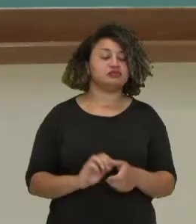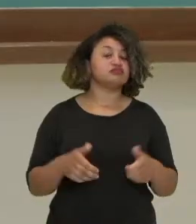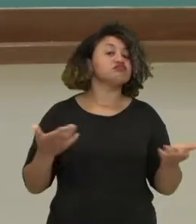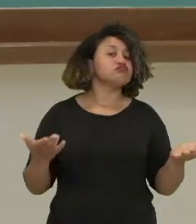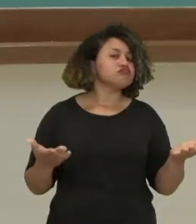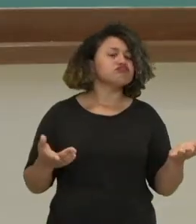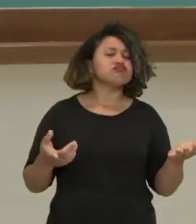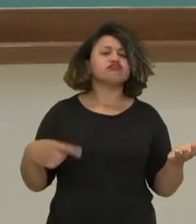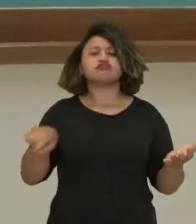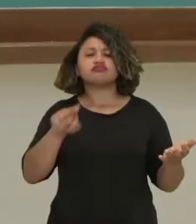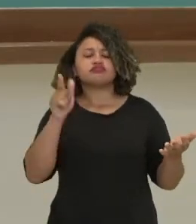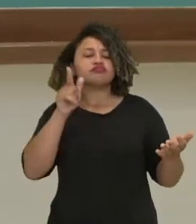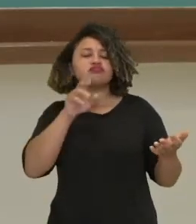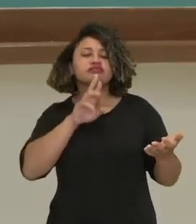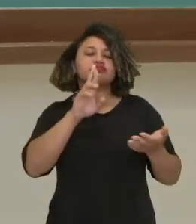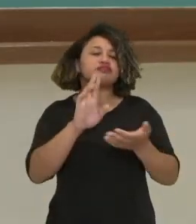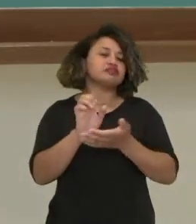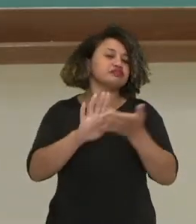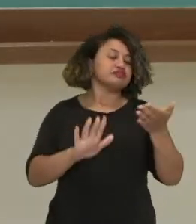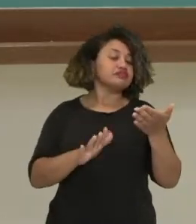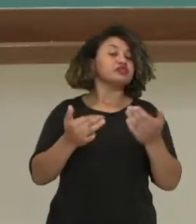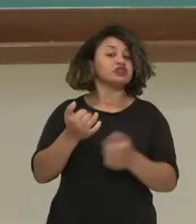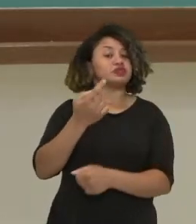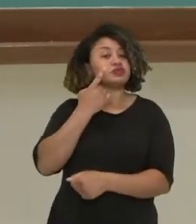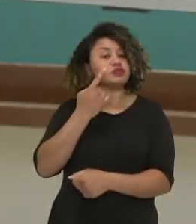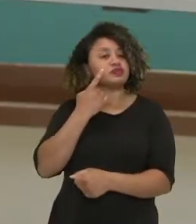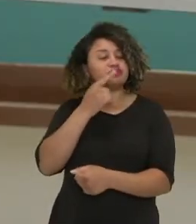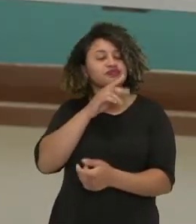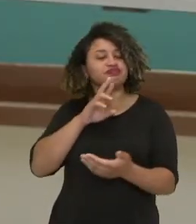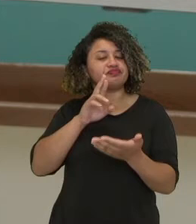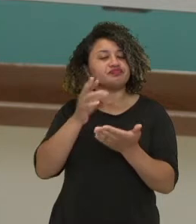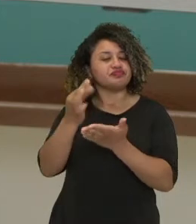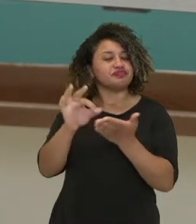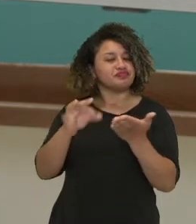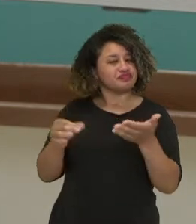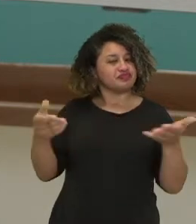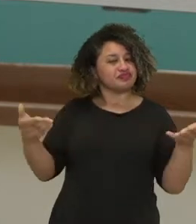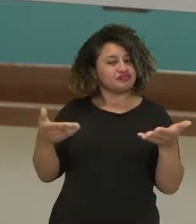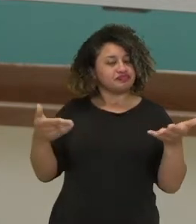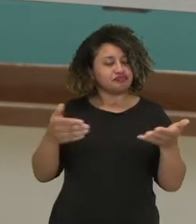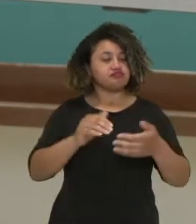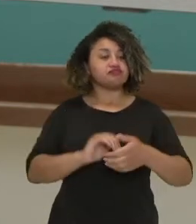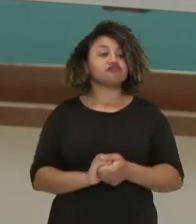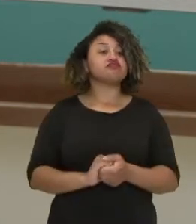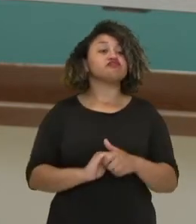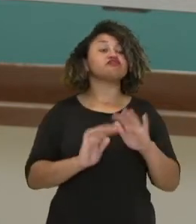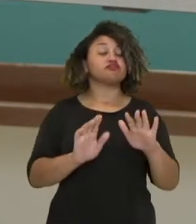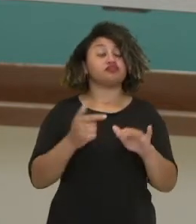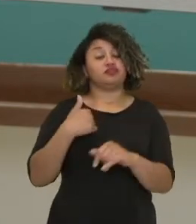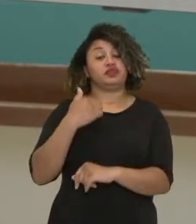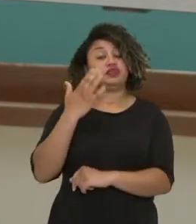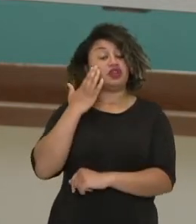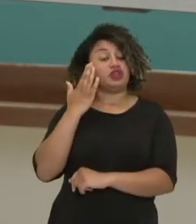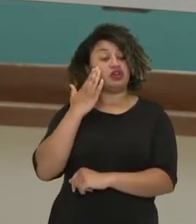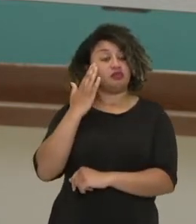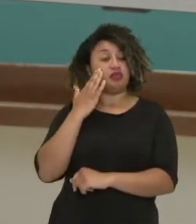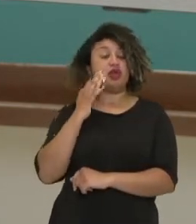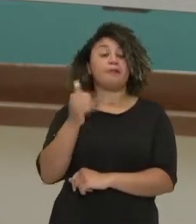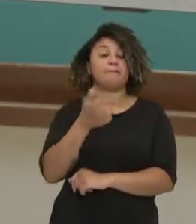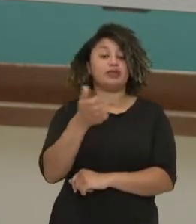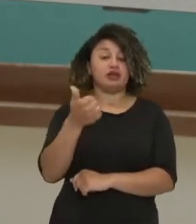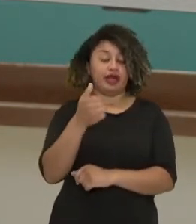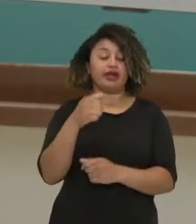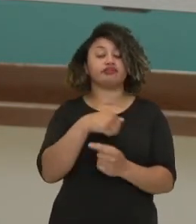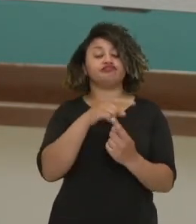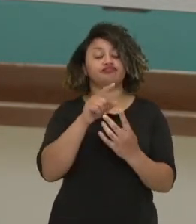aí, pessoal? Resolveram? Vamos acompanhar a resolução aqui comigo? Então, nós conhecíamos aqui o primeiro